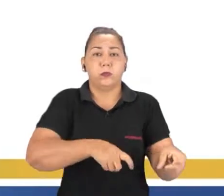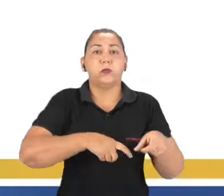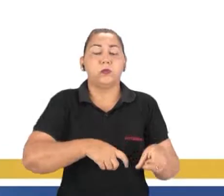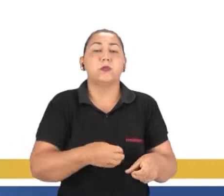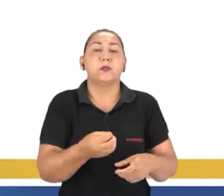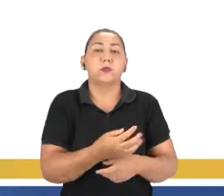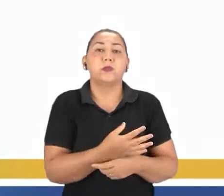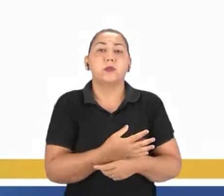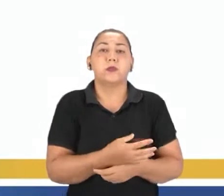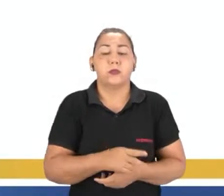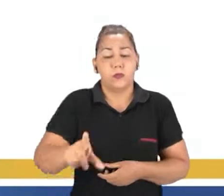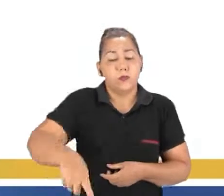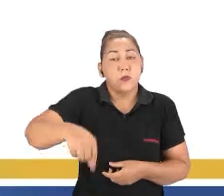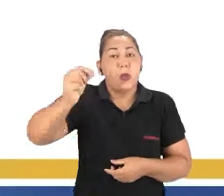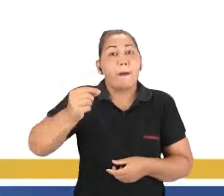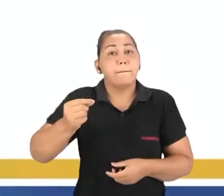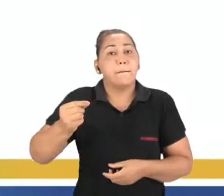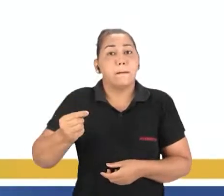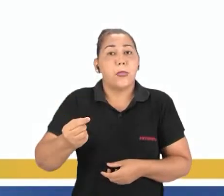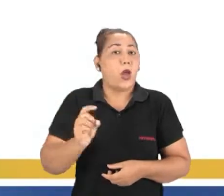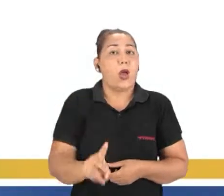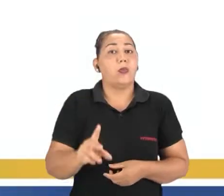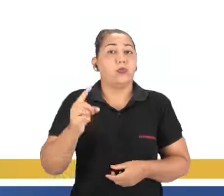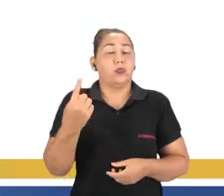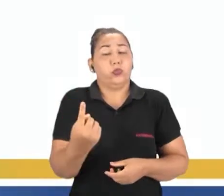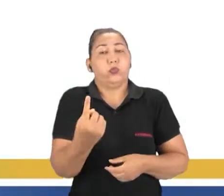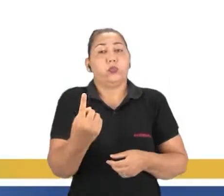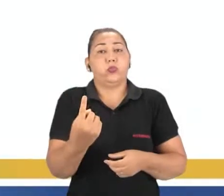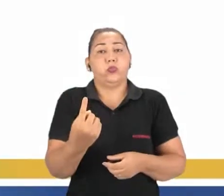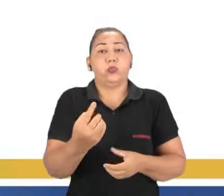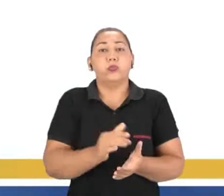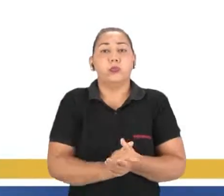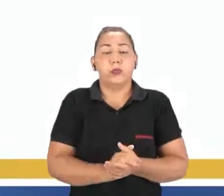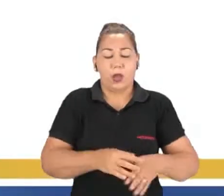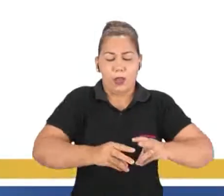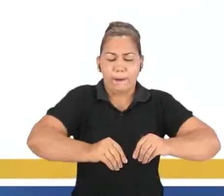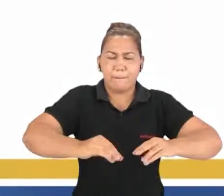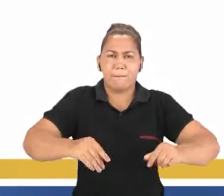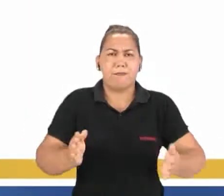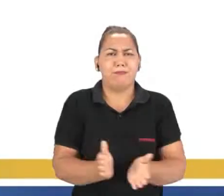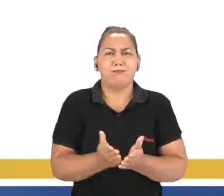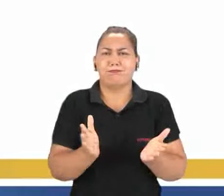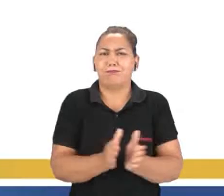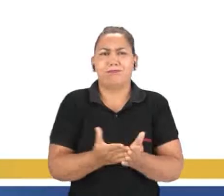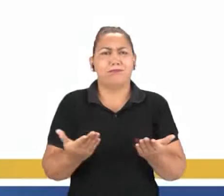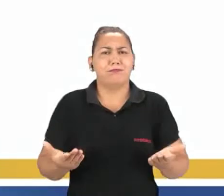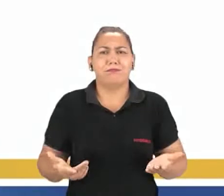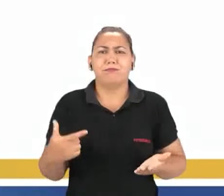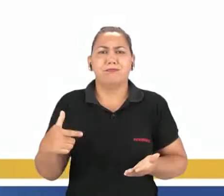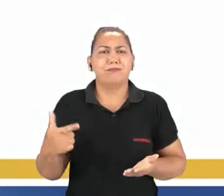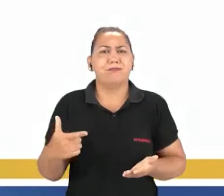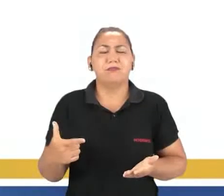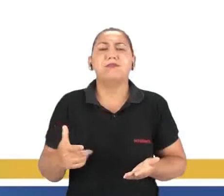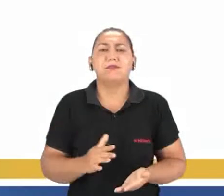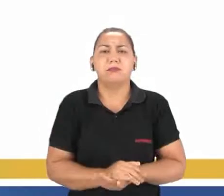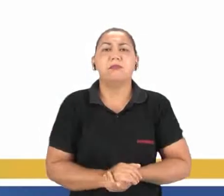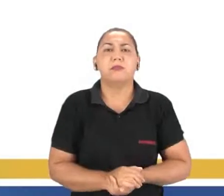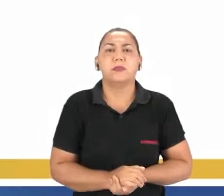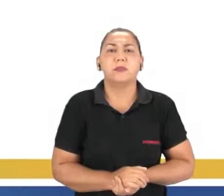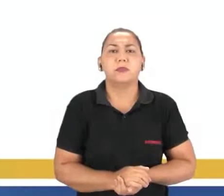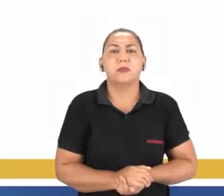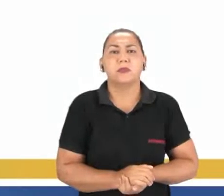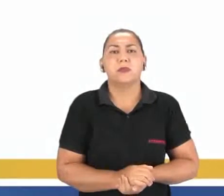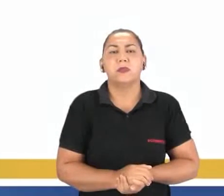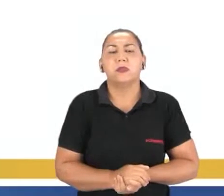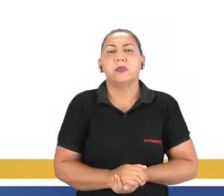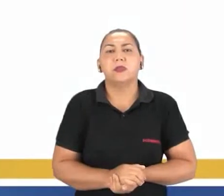uma espécie de planta, o que acaba tornando o solo pobre de nutrientes e ocasiona excessos de